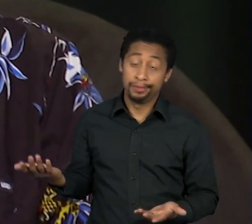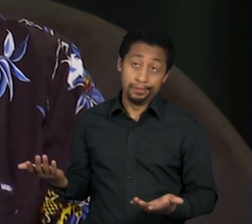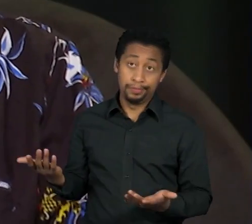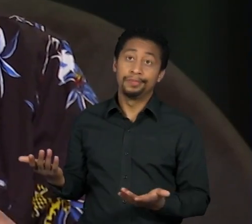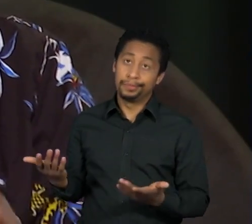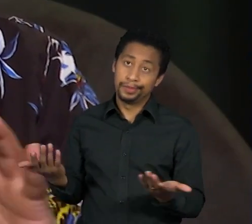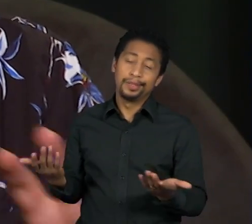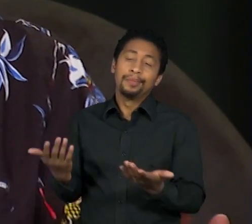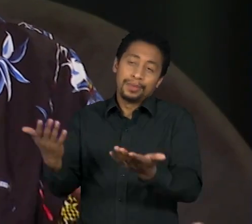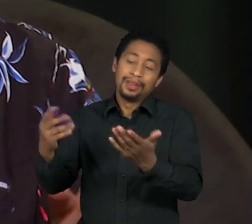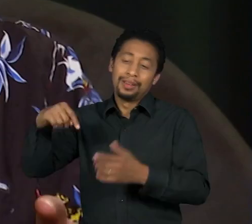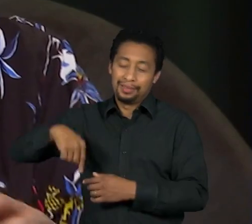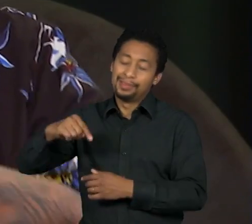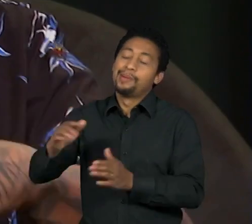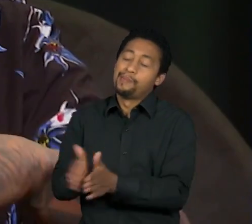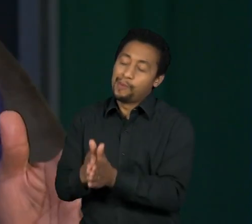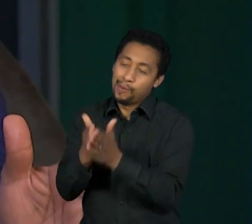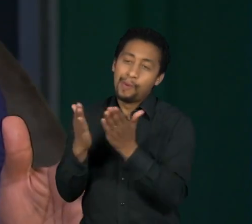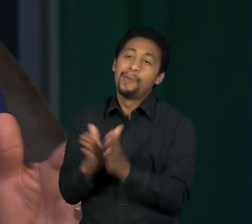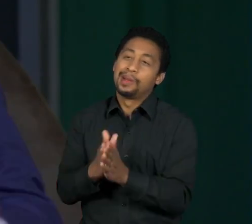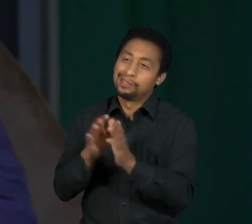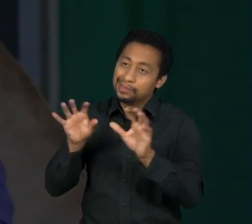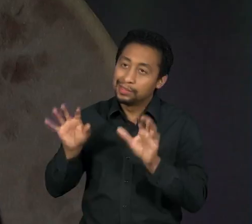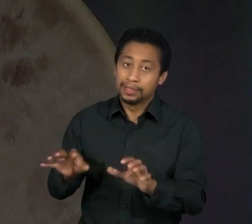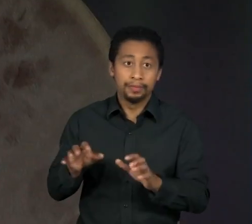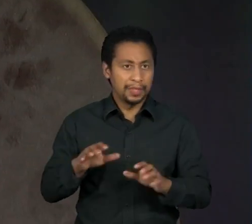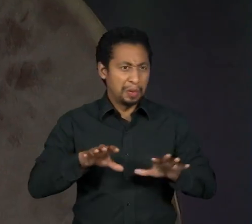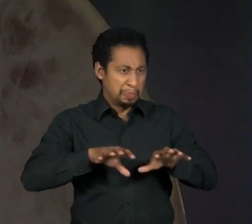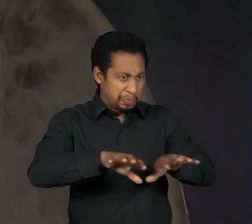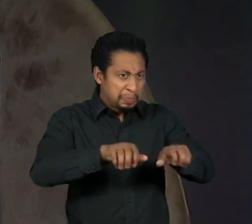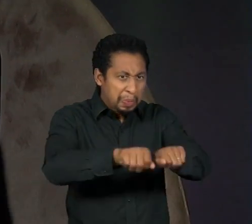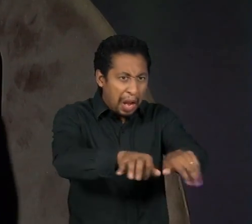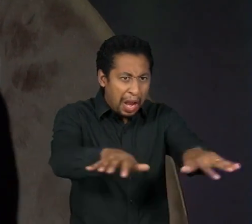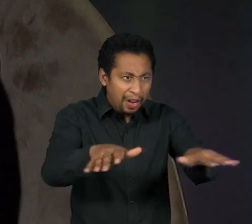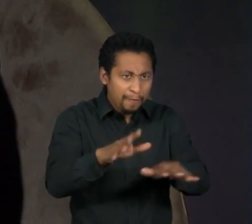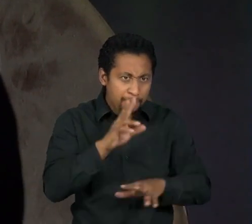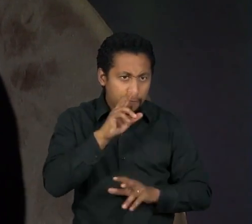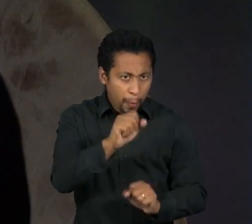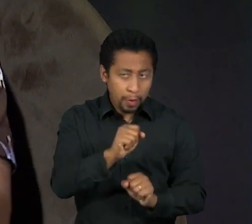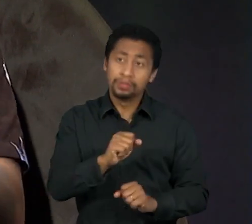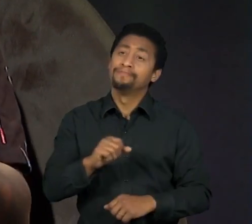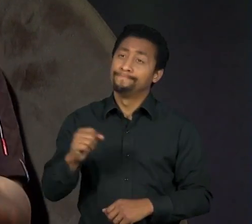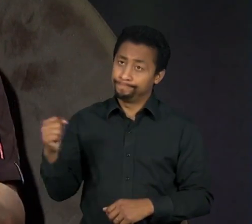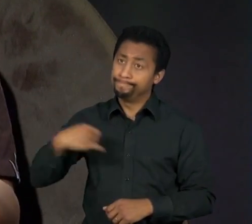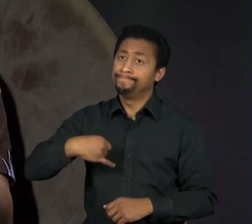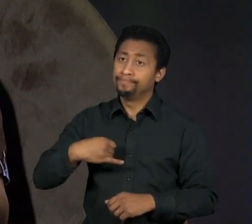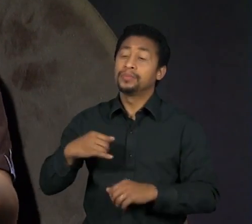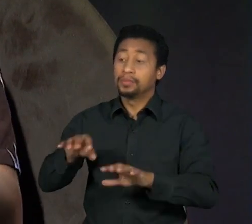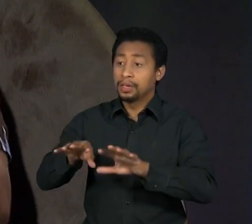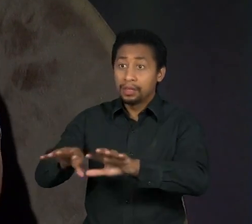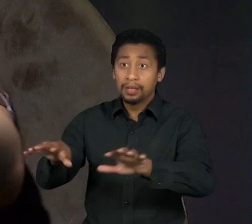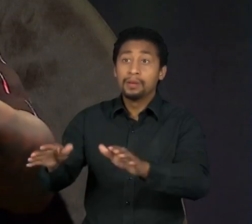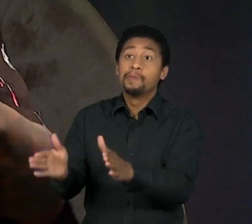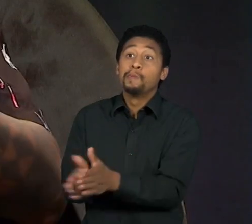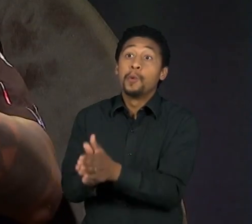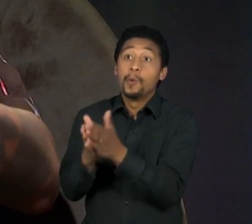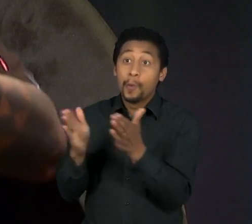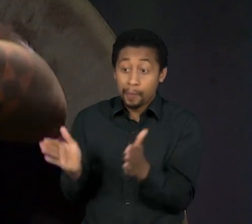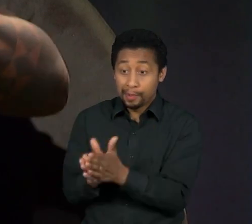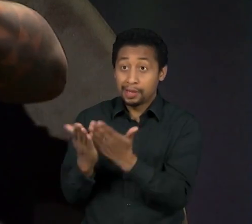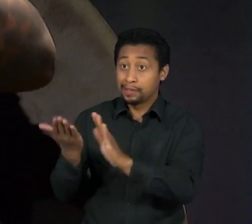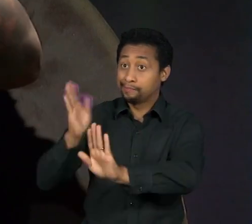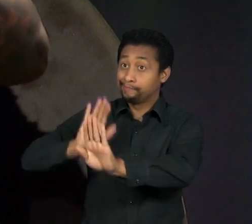Ela mobiliza muita coisa, ela tem né? intencionalidade. Exato, tem intencionalidade, ela mobiliza muito recurso, né? Muito dinheiro, quer